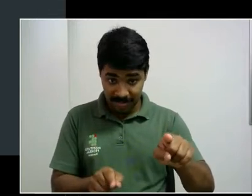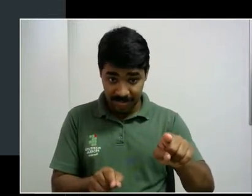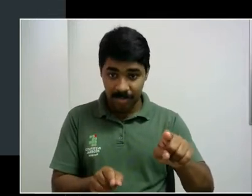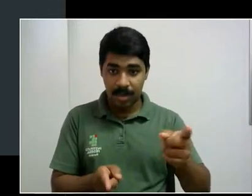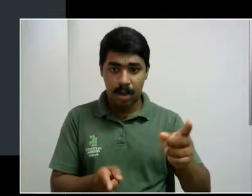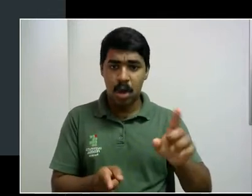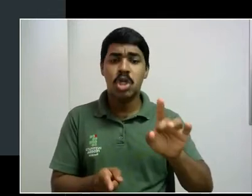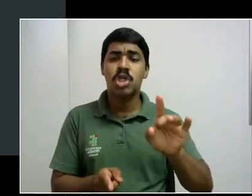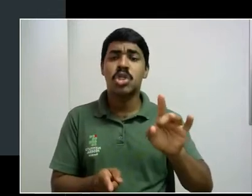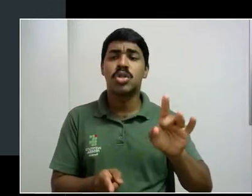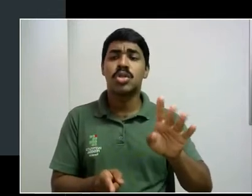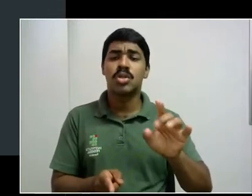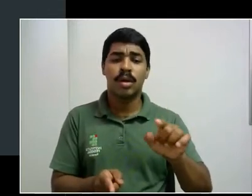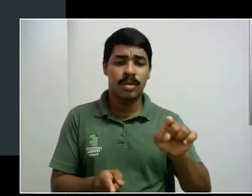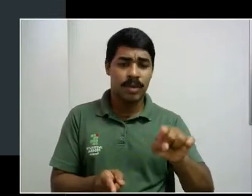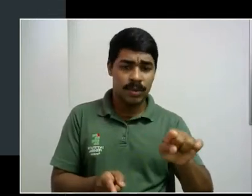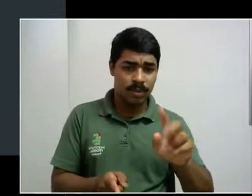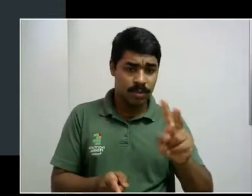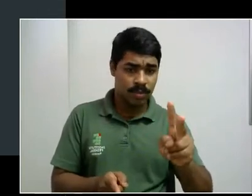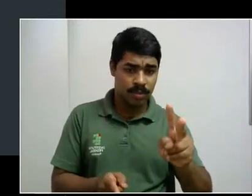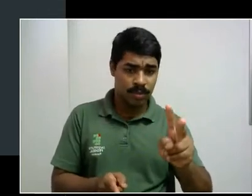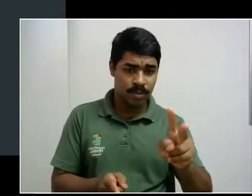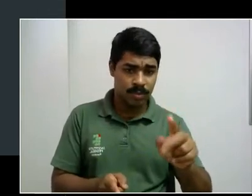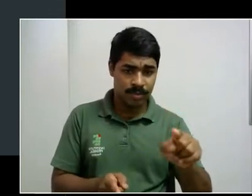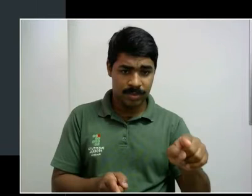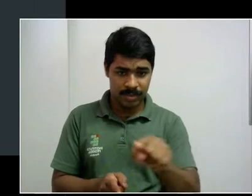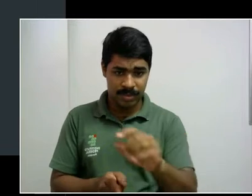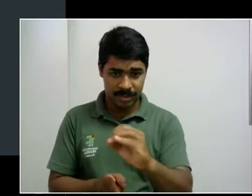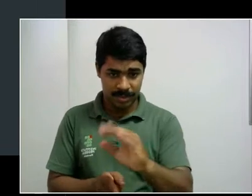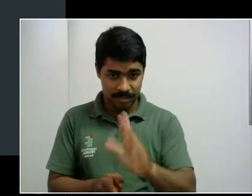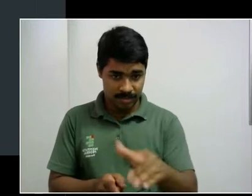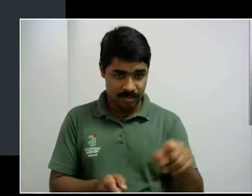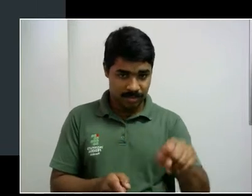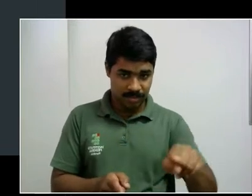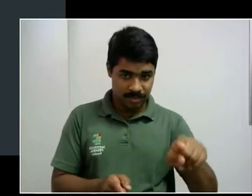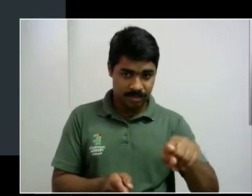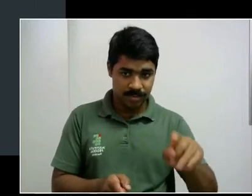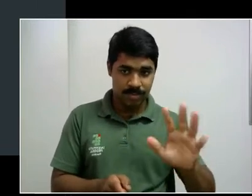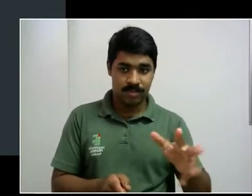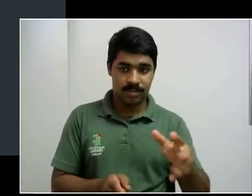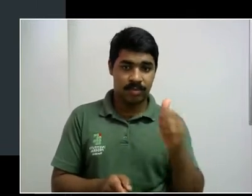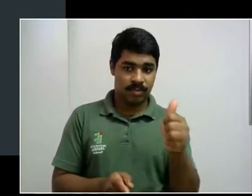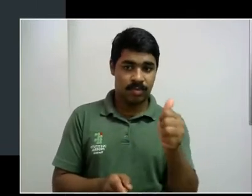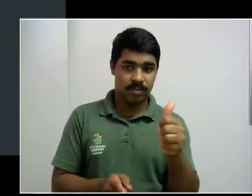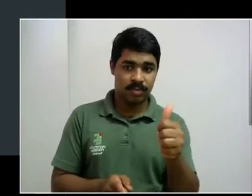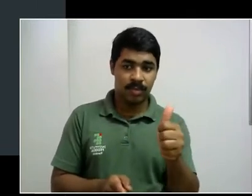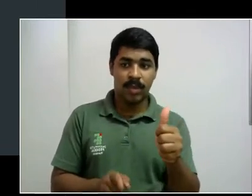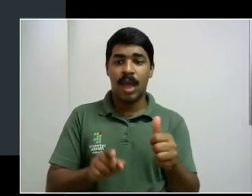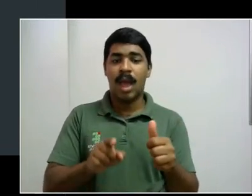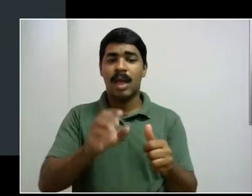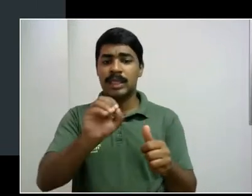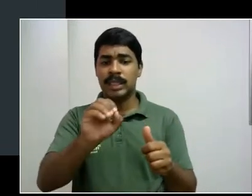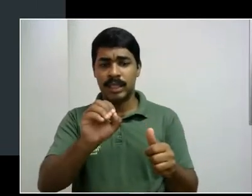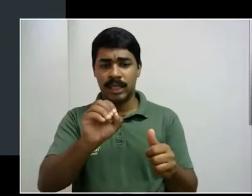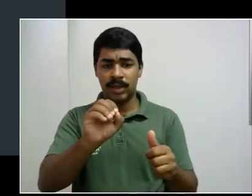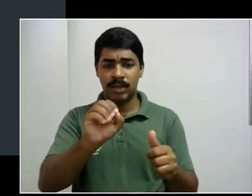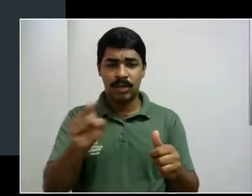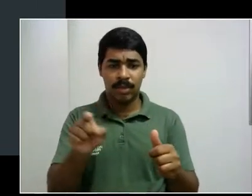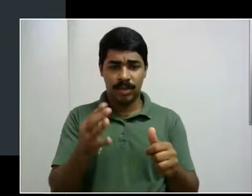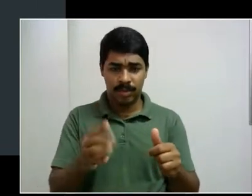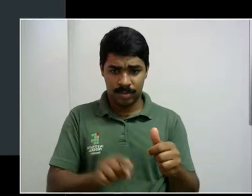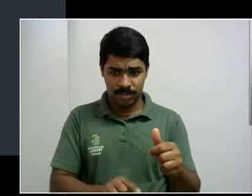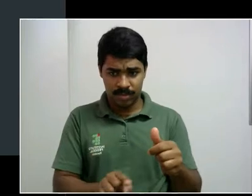Ó, vai marcar o ponto 2 e 0. Tá? Marquei ali. E agora o ponto 0 e menos 4, marquei